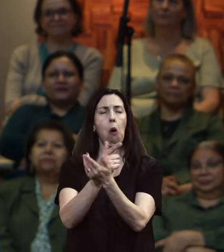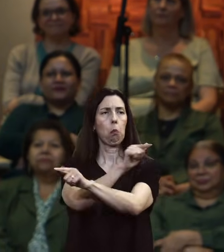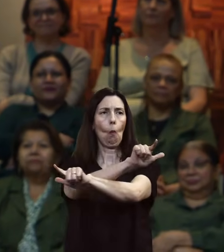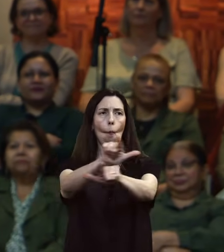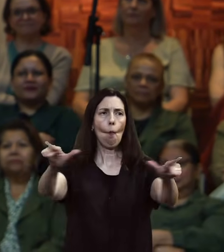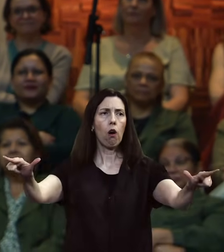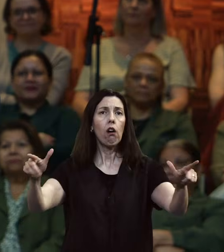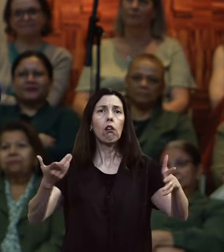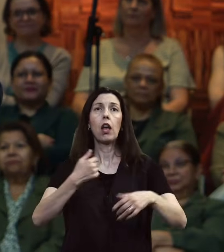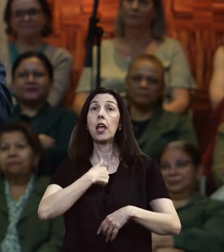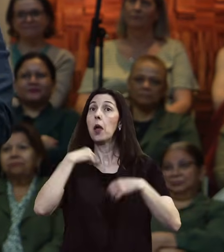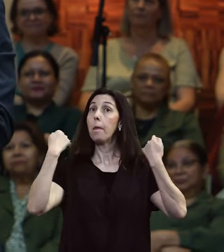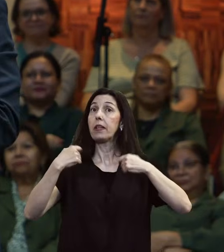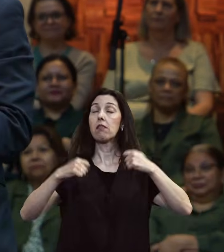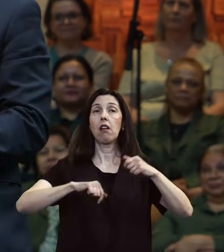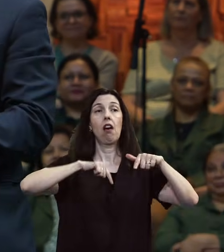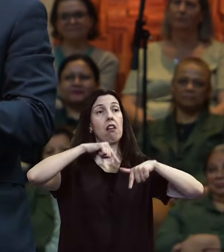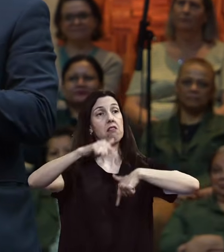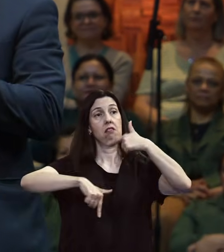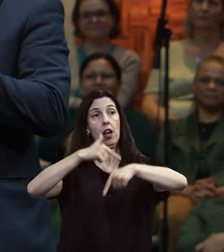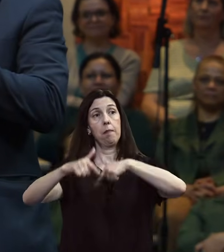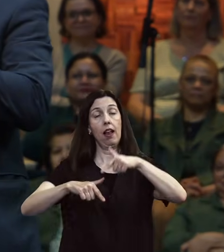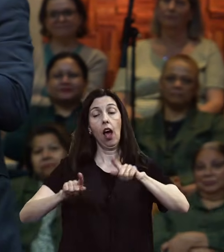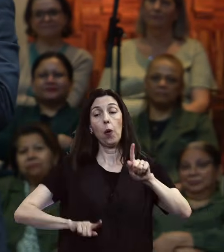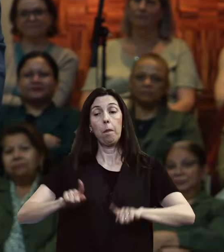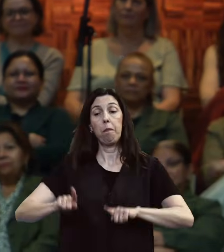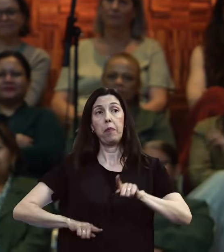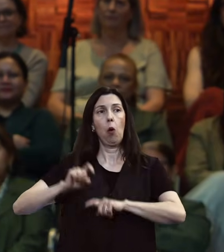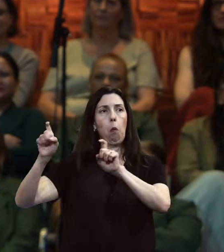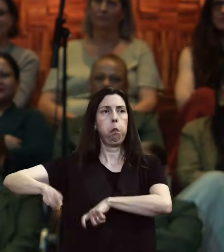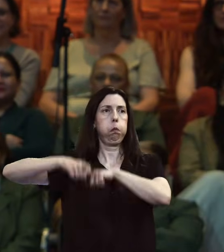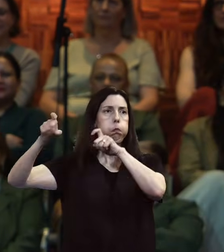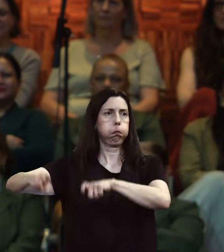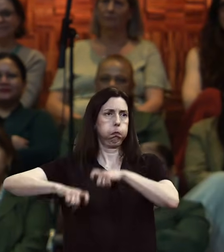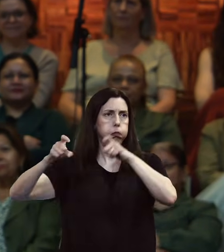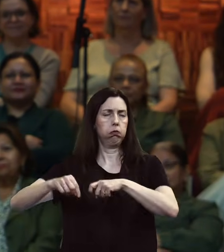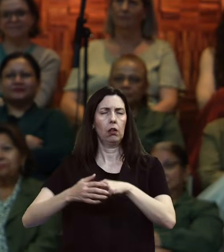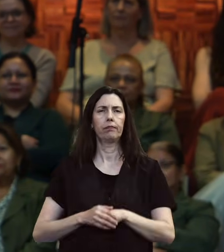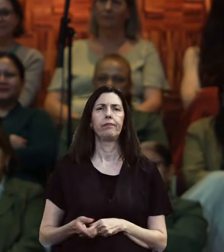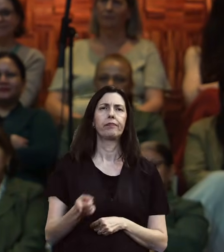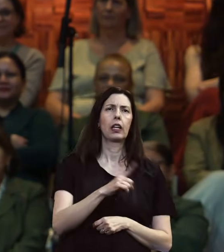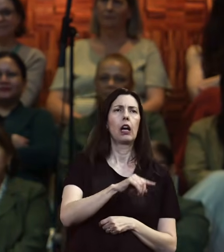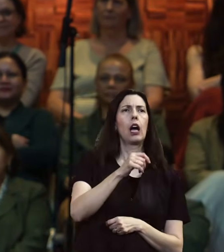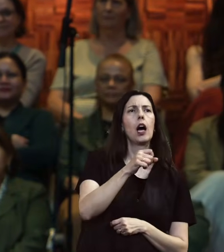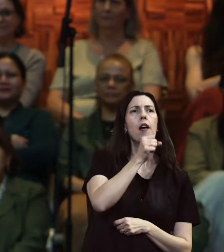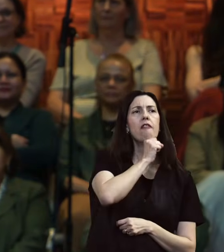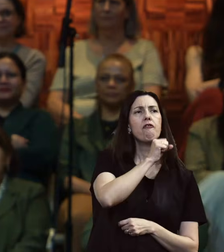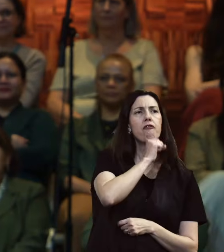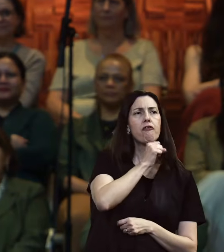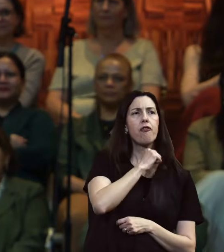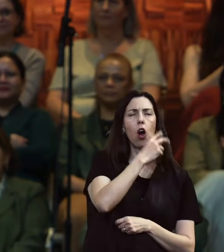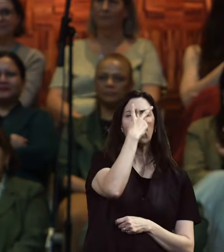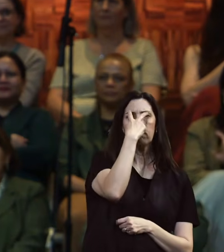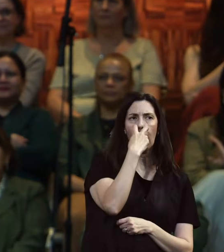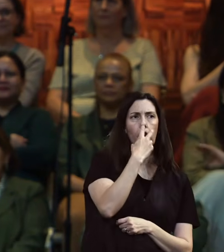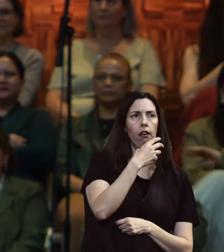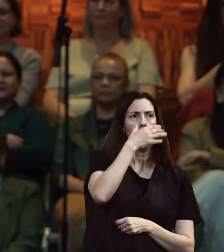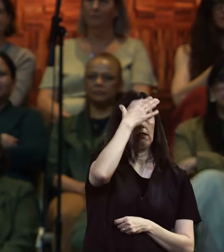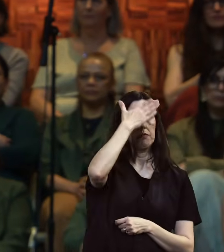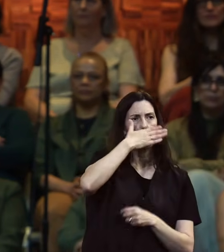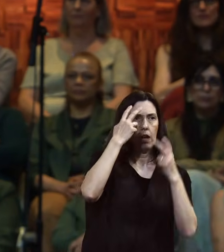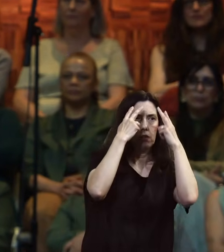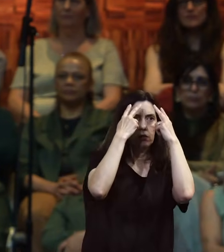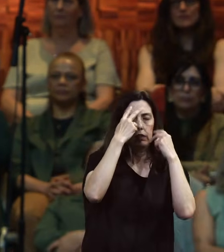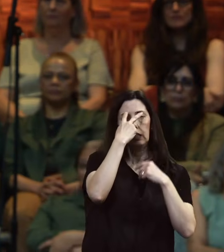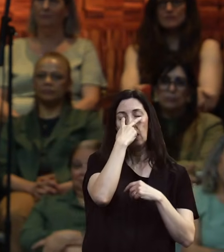eu ia ter que trabalhar na roça com os meus primos. E a minha avó era cega, mas foi a única que conseguiu